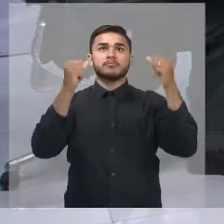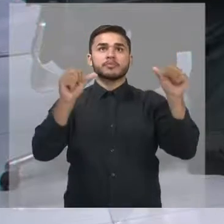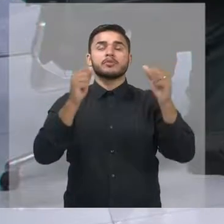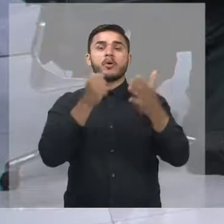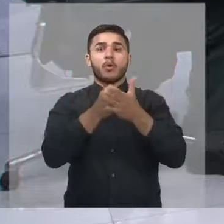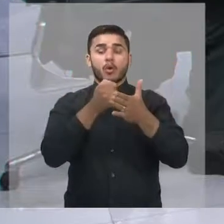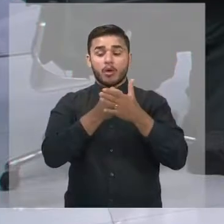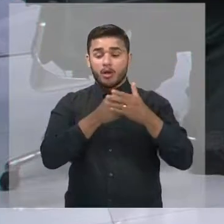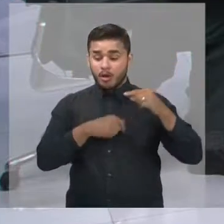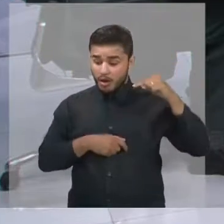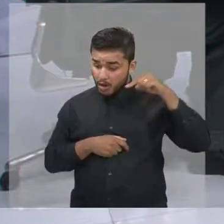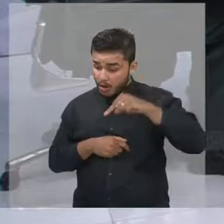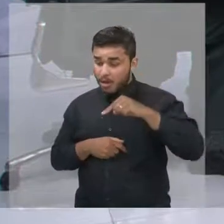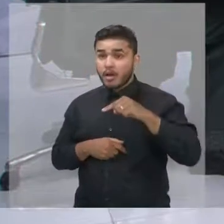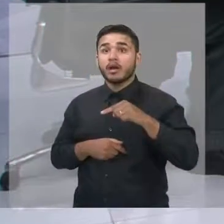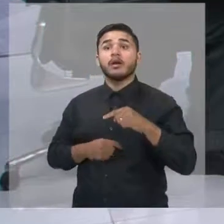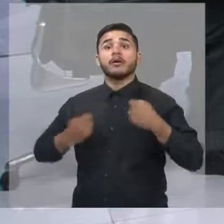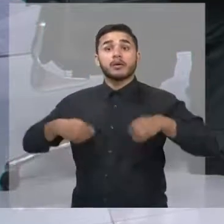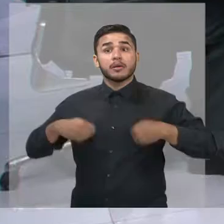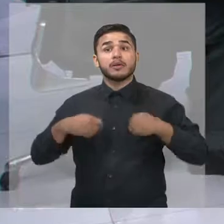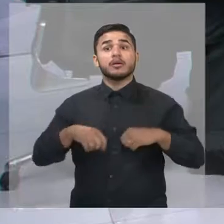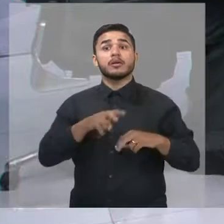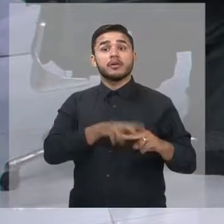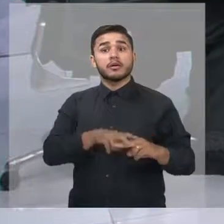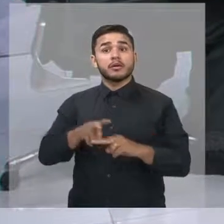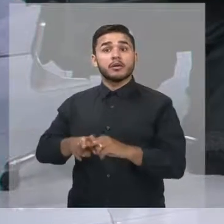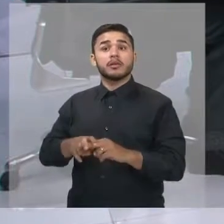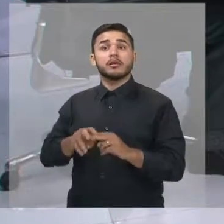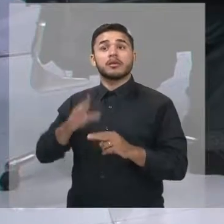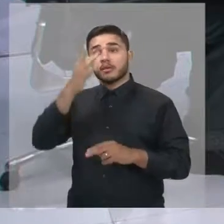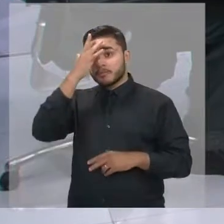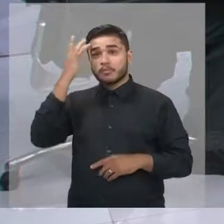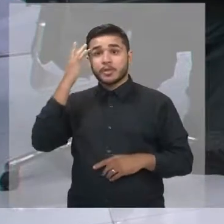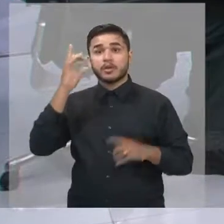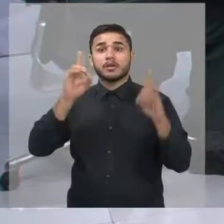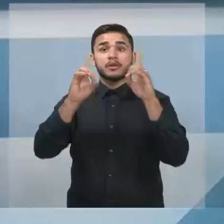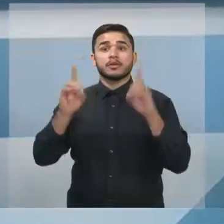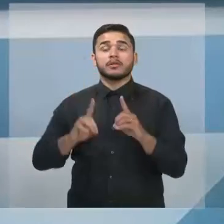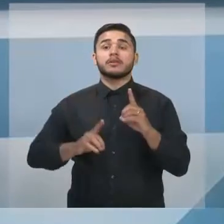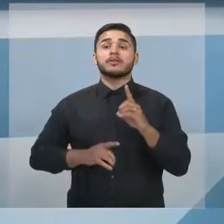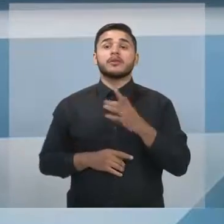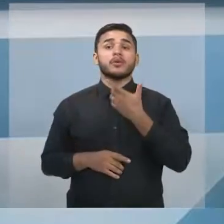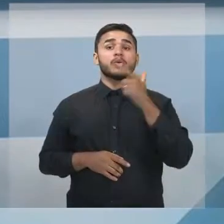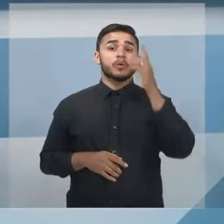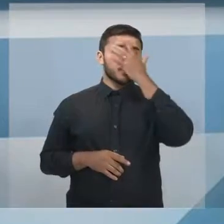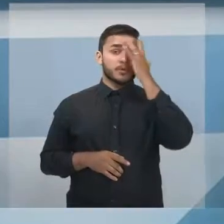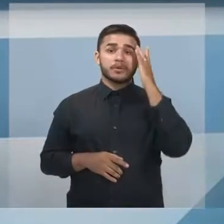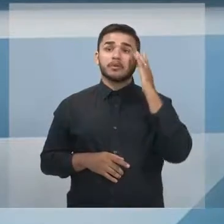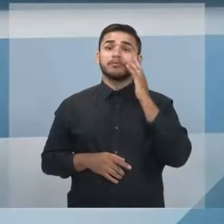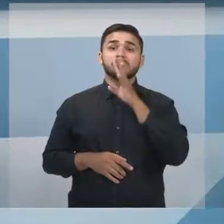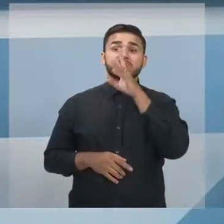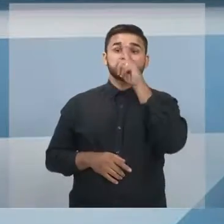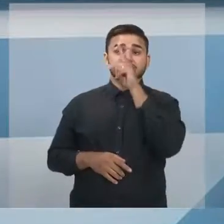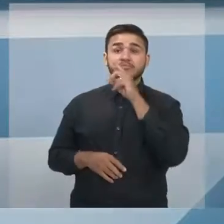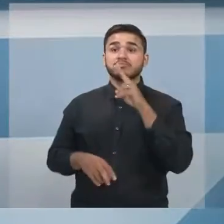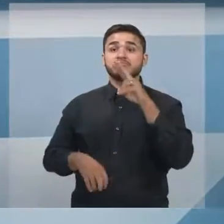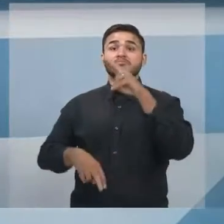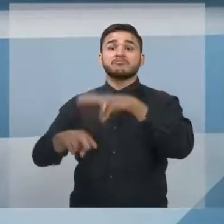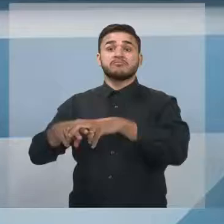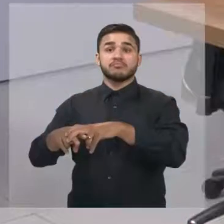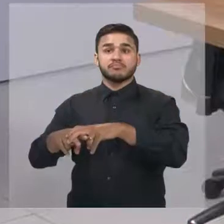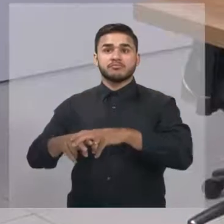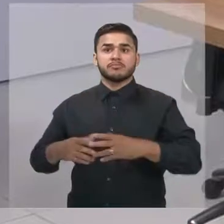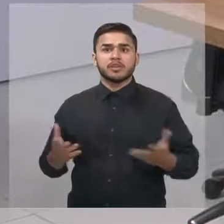naquela cadeira, do lado daquelas cadeiras, indicando, olha, aqui é para pessoas especiais. E ainda vem gente que não tem necessidade especial nenhuma, chega